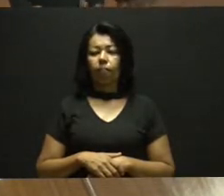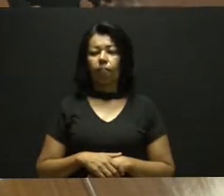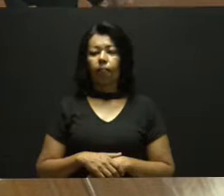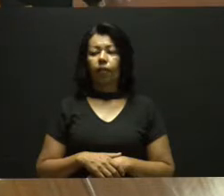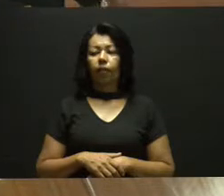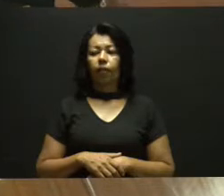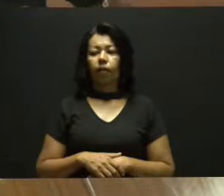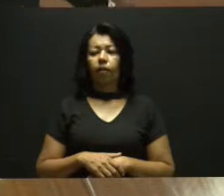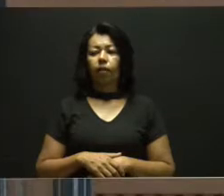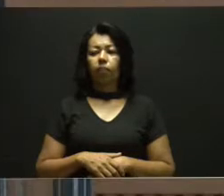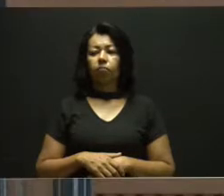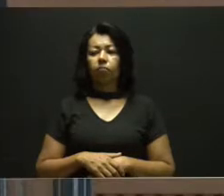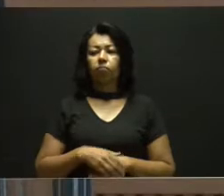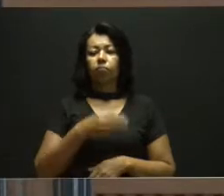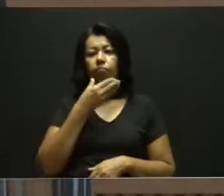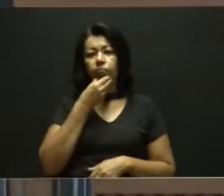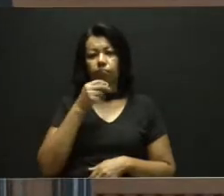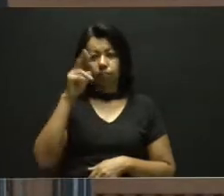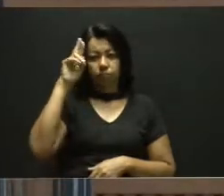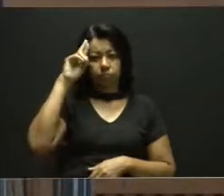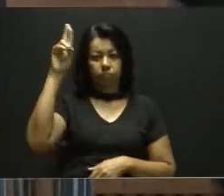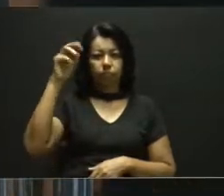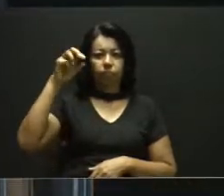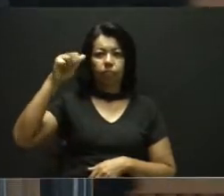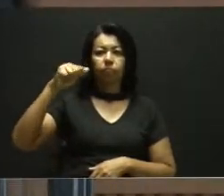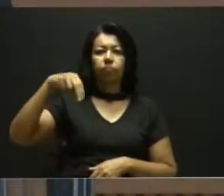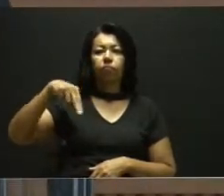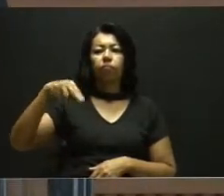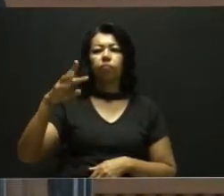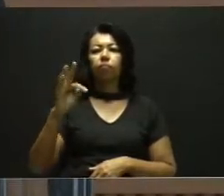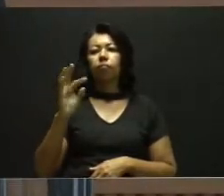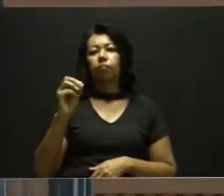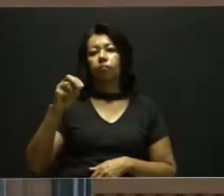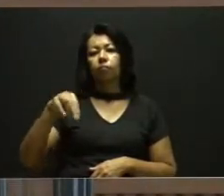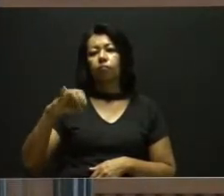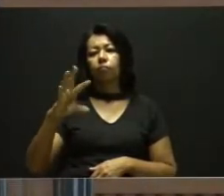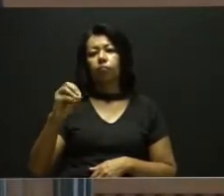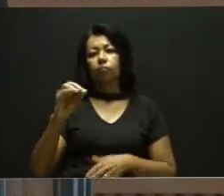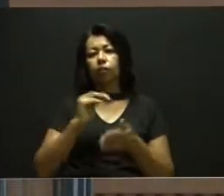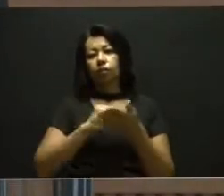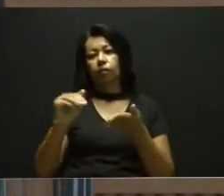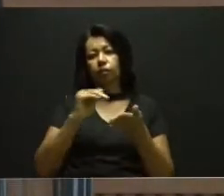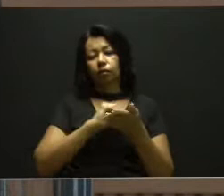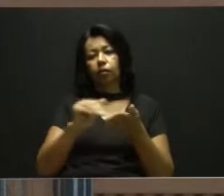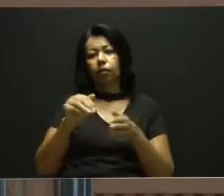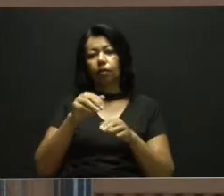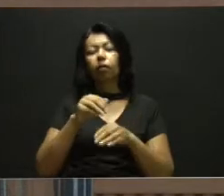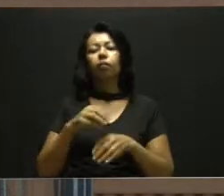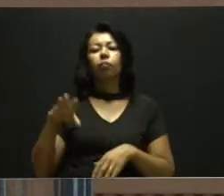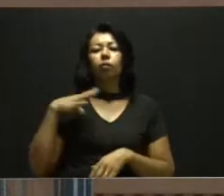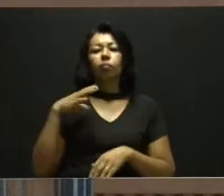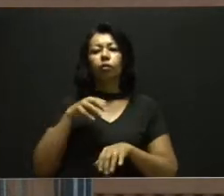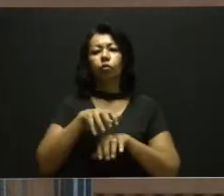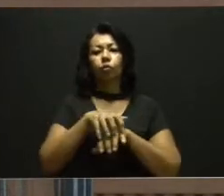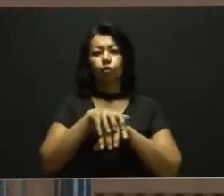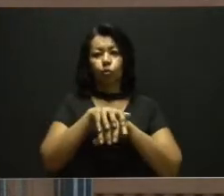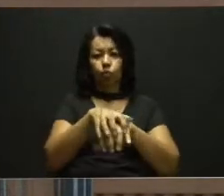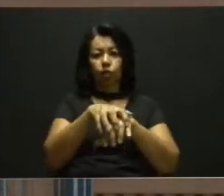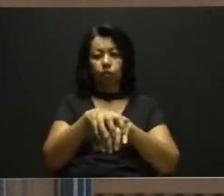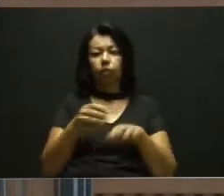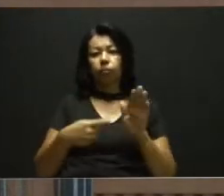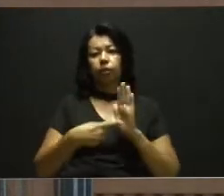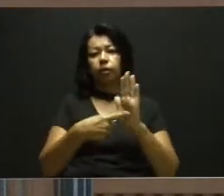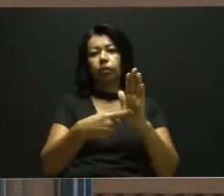excelentíssimo senhor antónio martins ribeiro digníssimo secretário municipal de turismo neste ato representando o